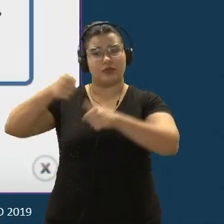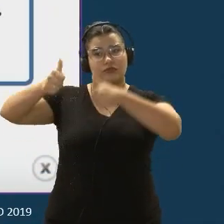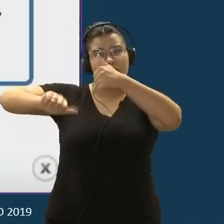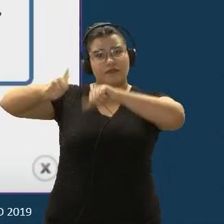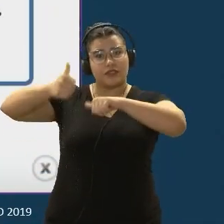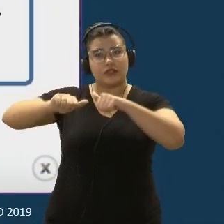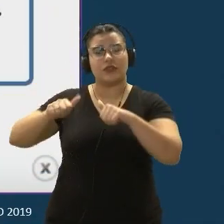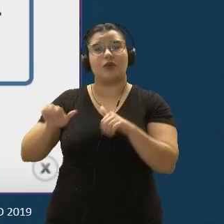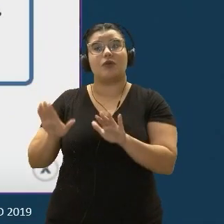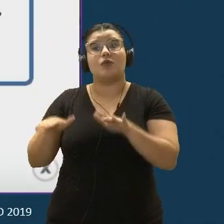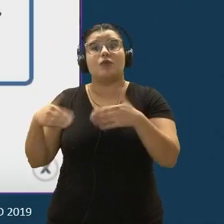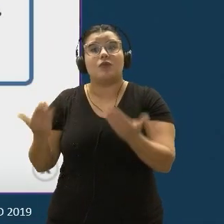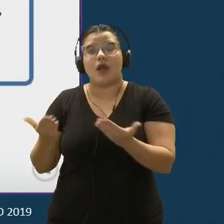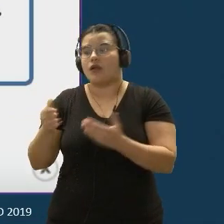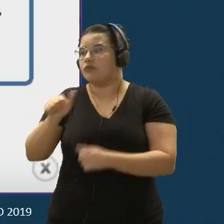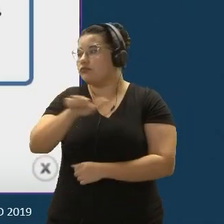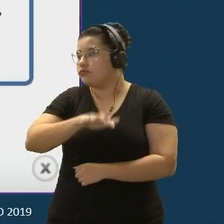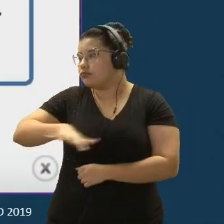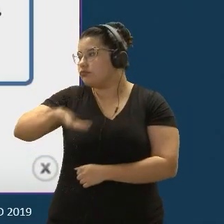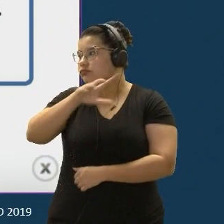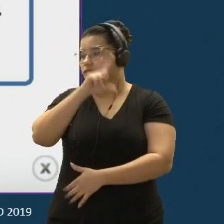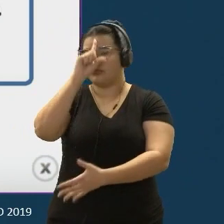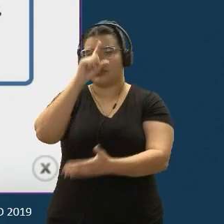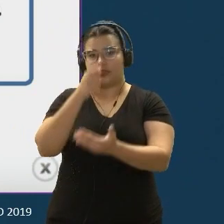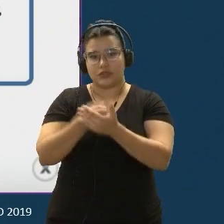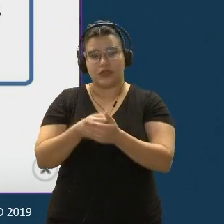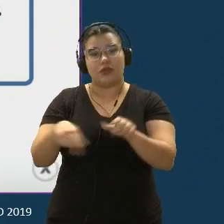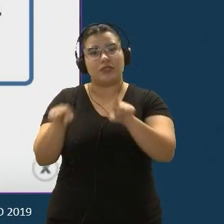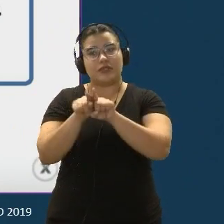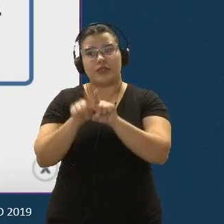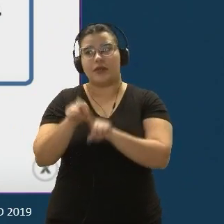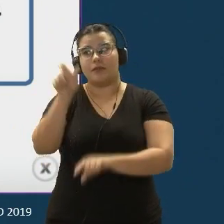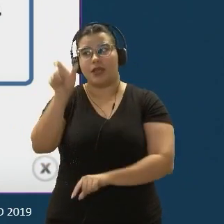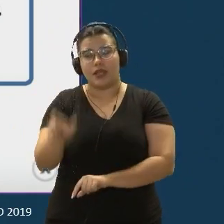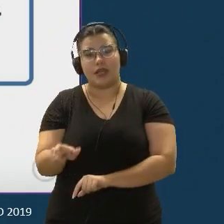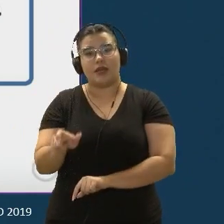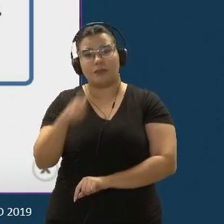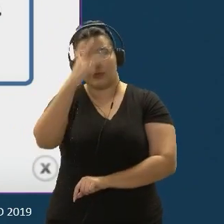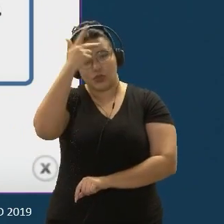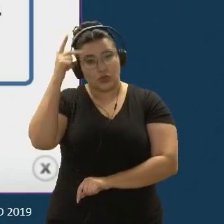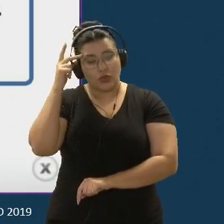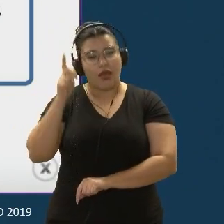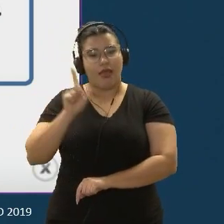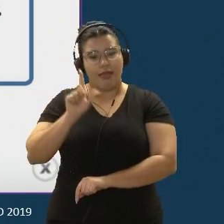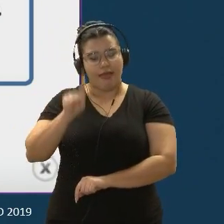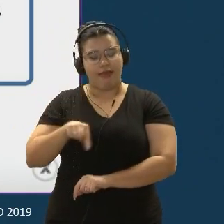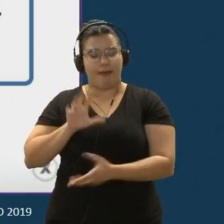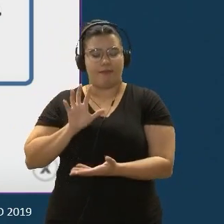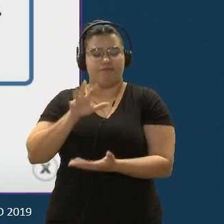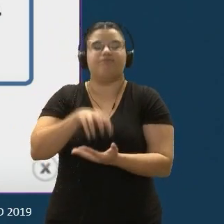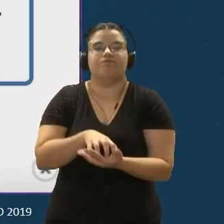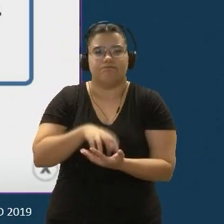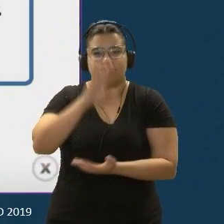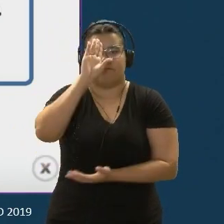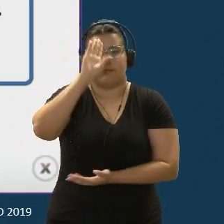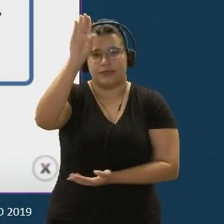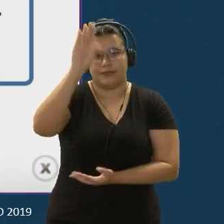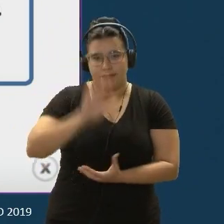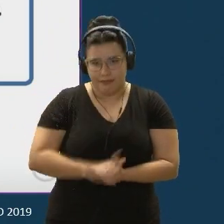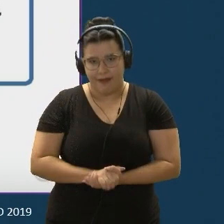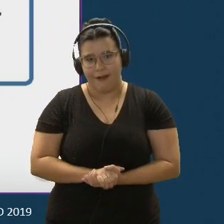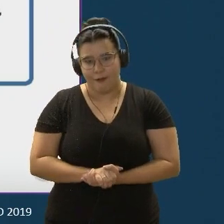qual é o ciclo de decisão. E o paciente, mais uma vez, ele está no meio desse ciclo, onde ele